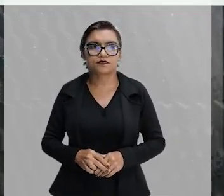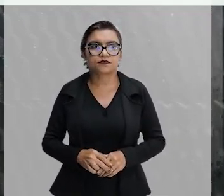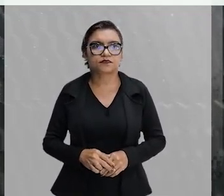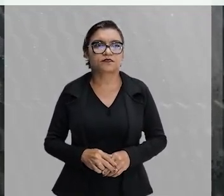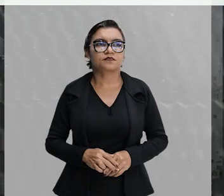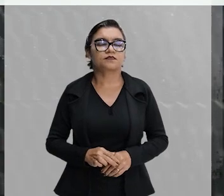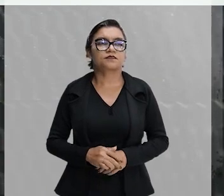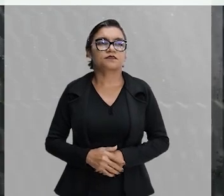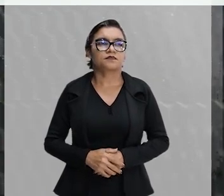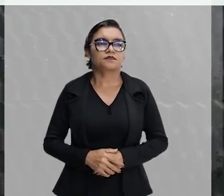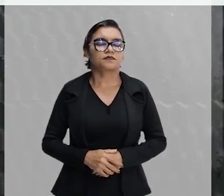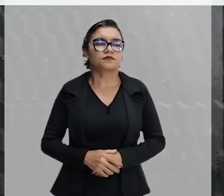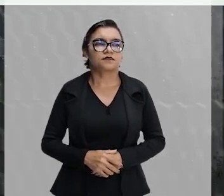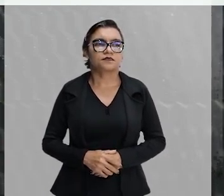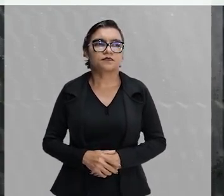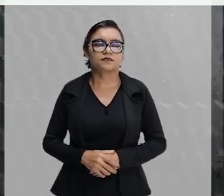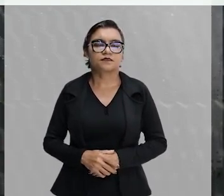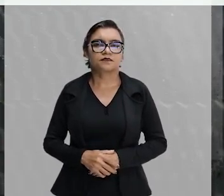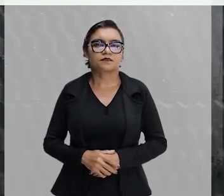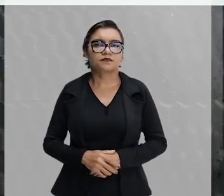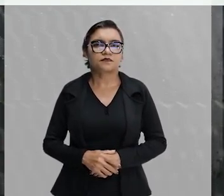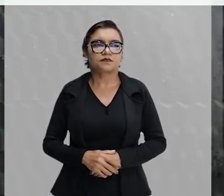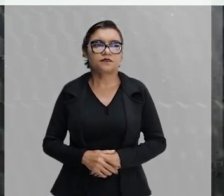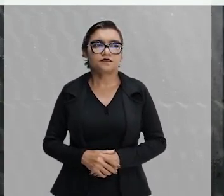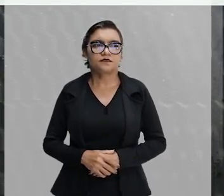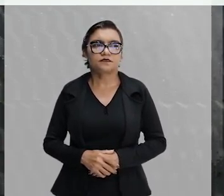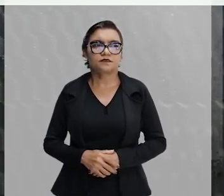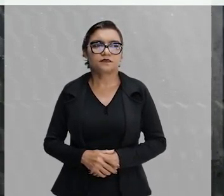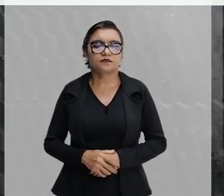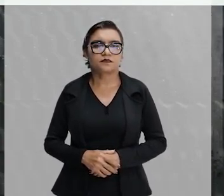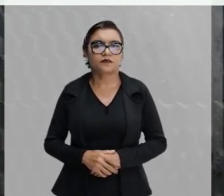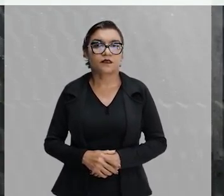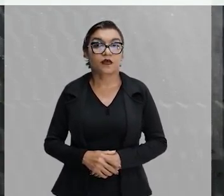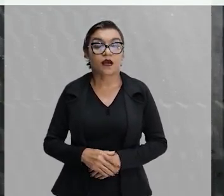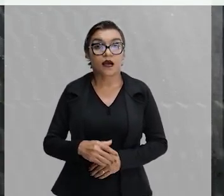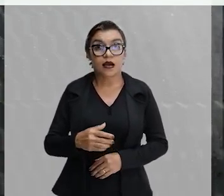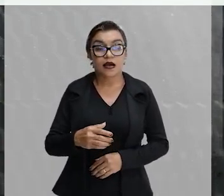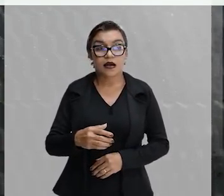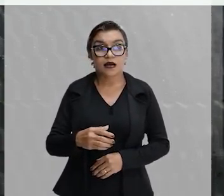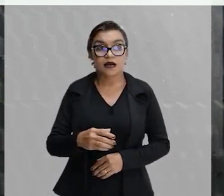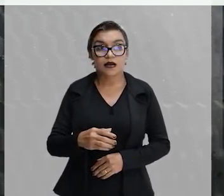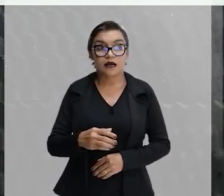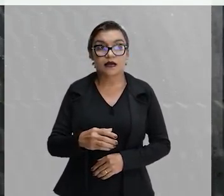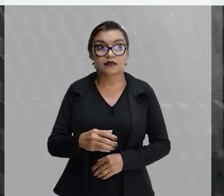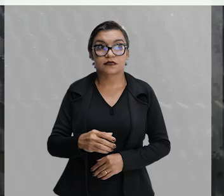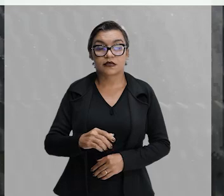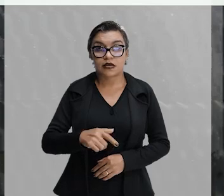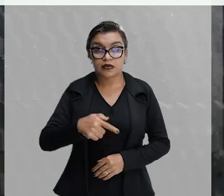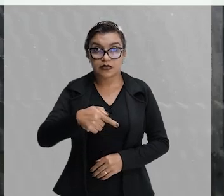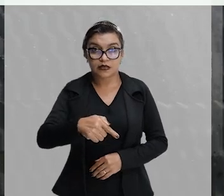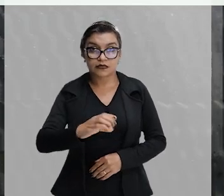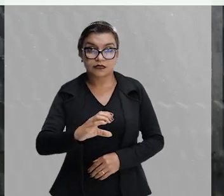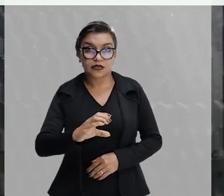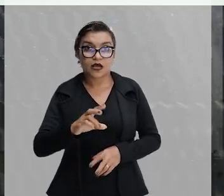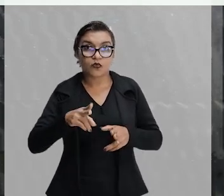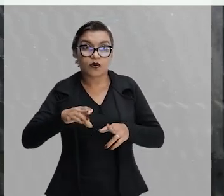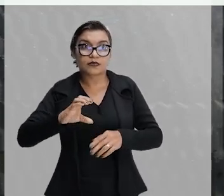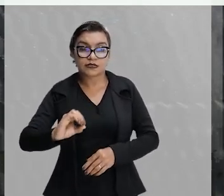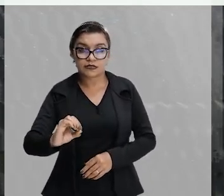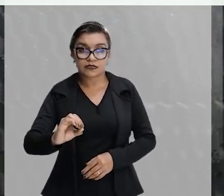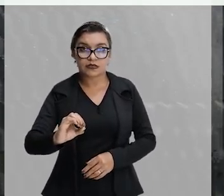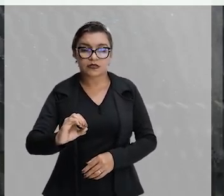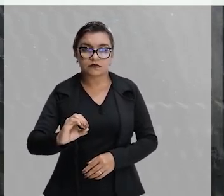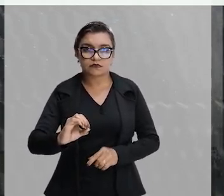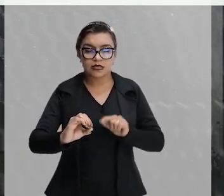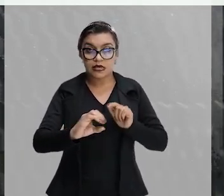ser igual. A carga C inicial é 0. Então aqui é 0, ó. Mais